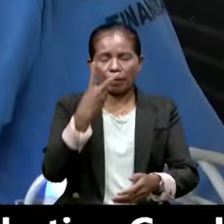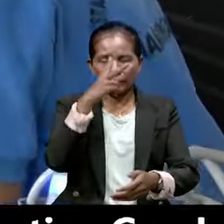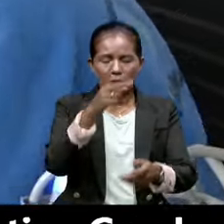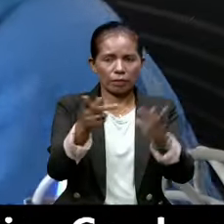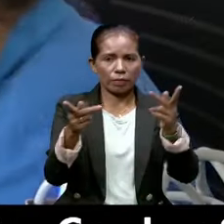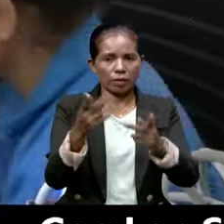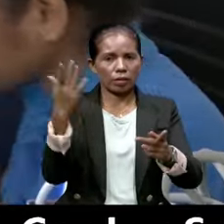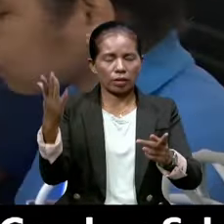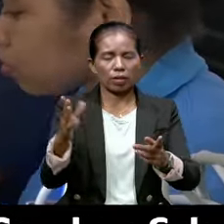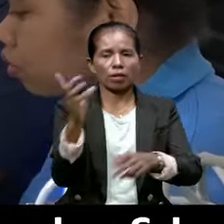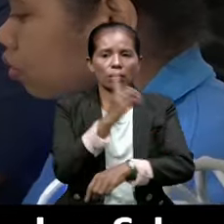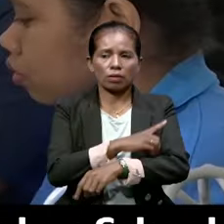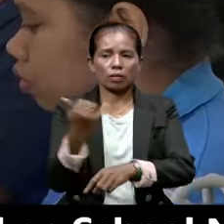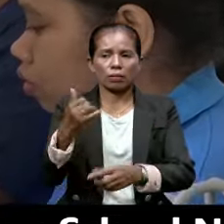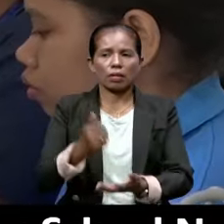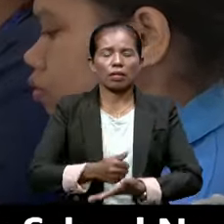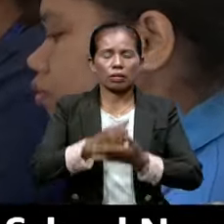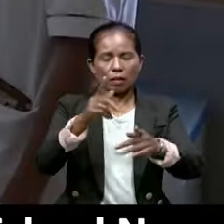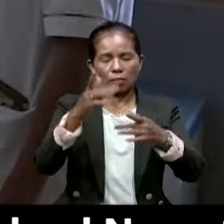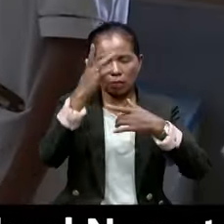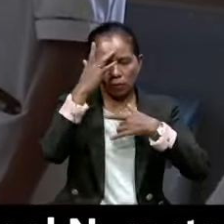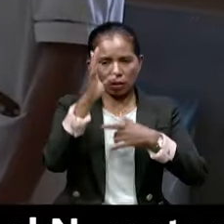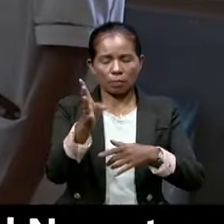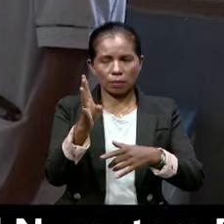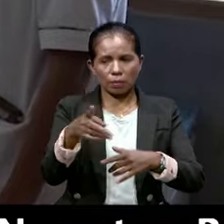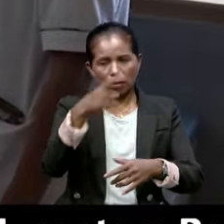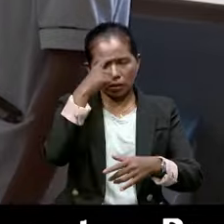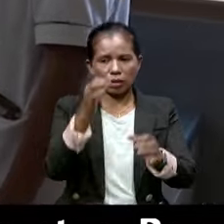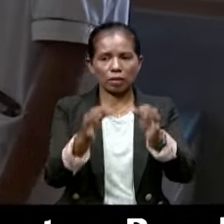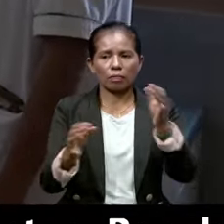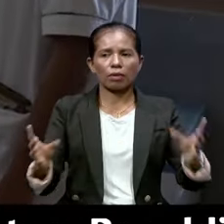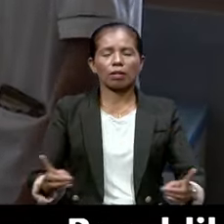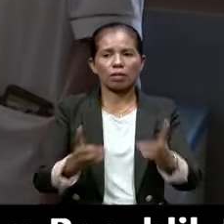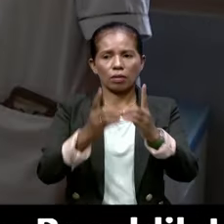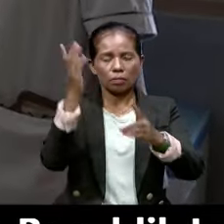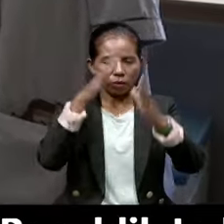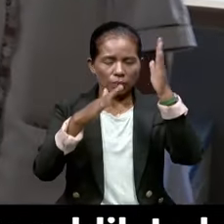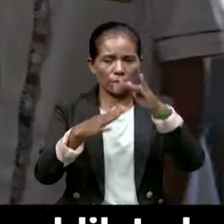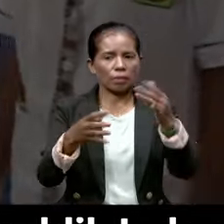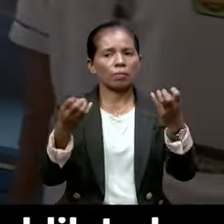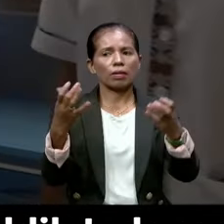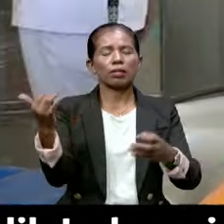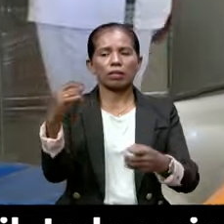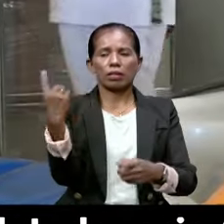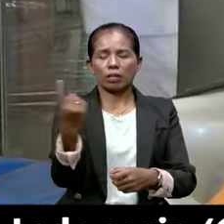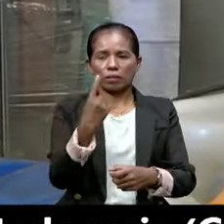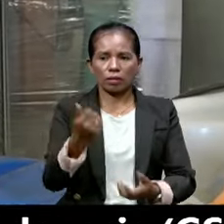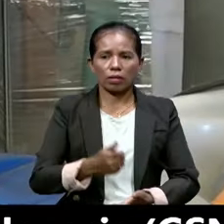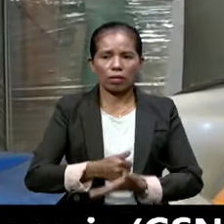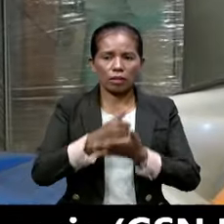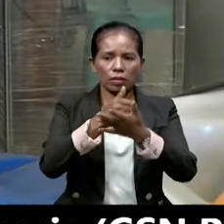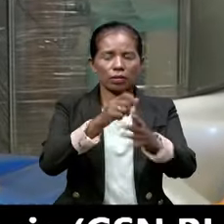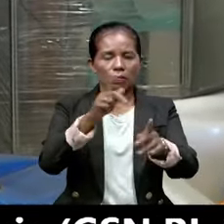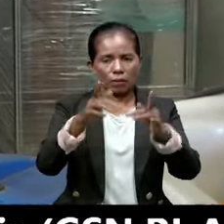refere cada lor sirabele atende paciente hat nulu tambane mas ki hasoru problema barak mai be sirana fatin halo atendimento